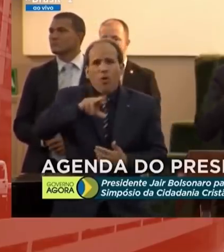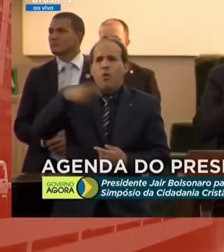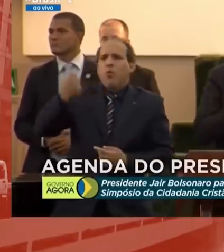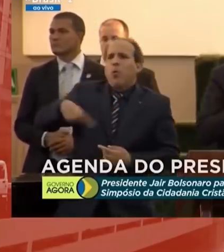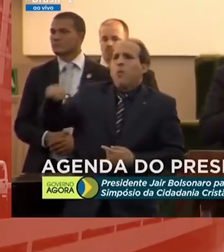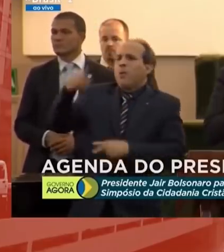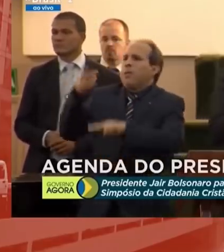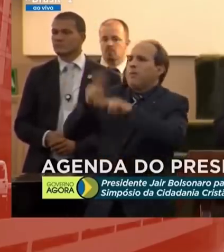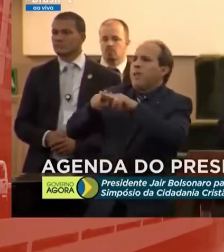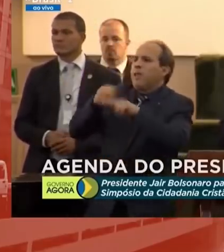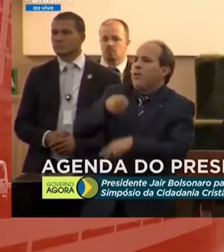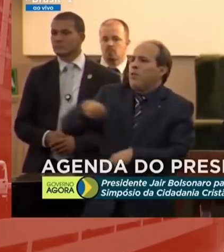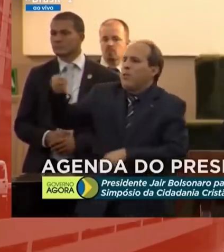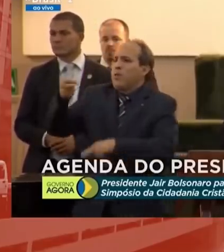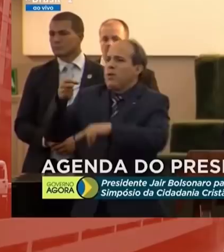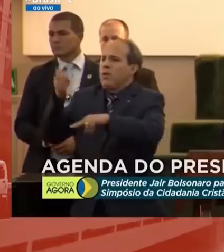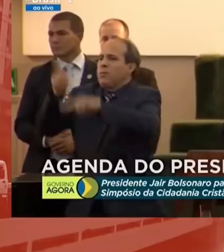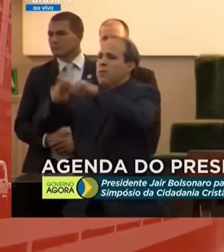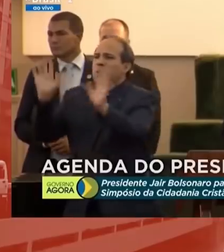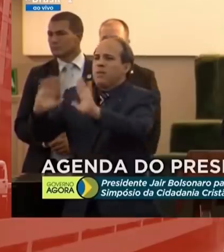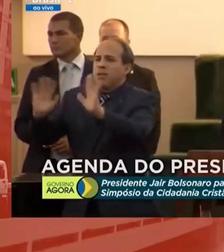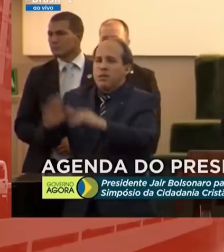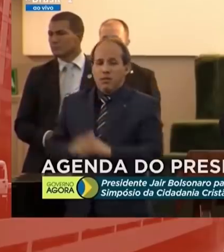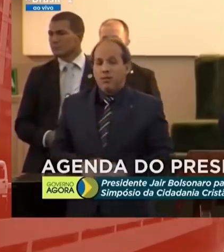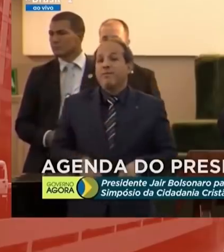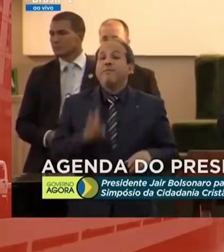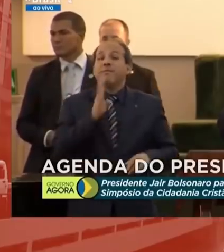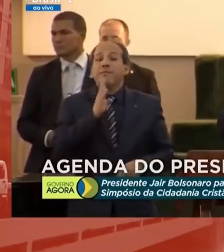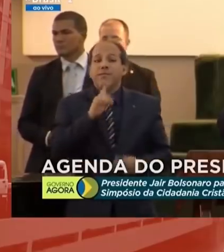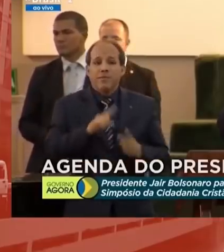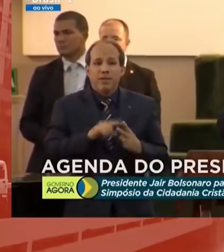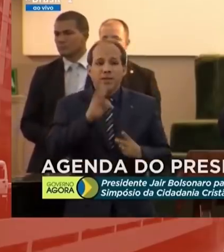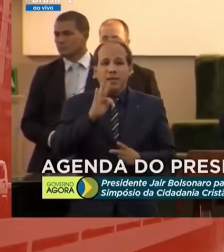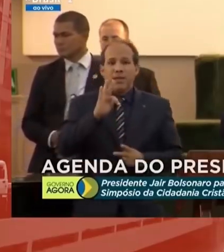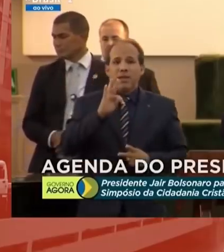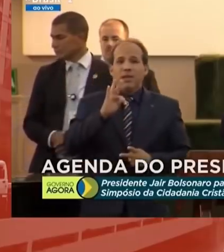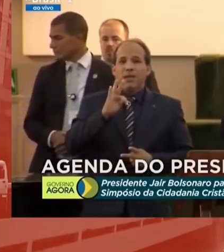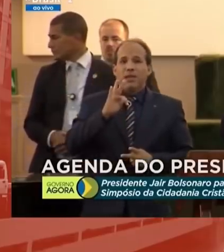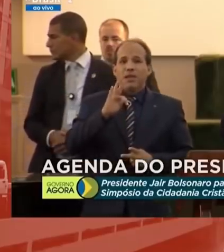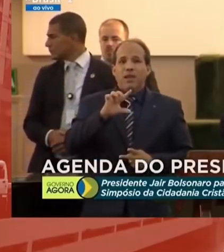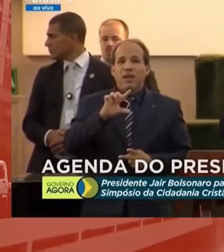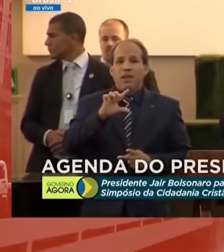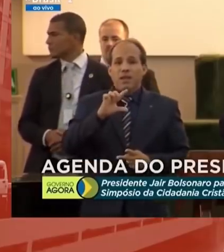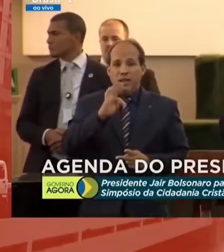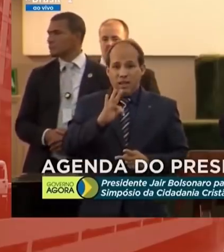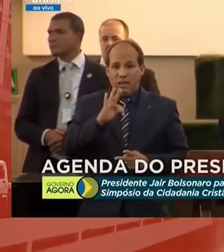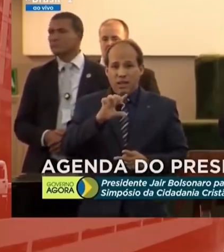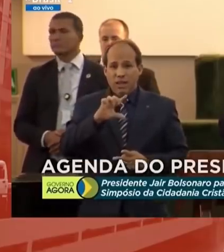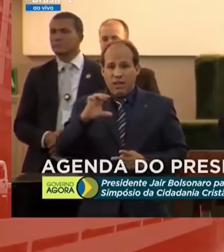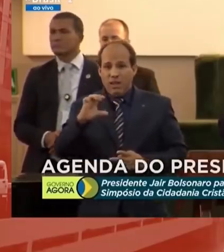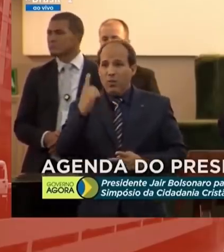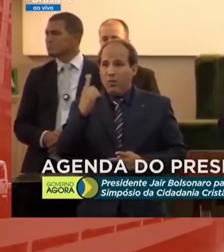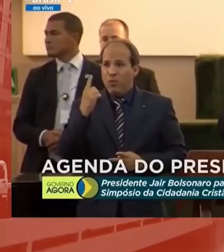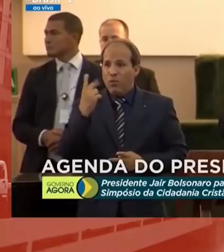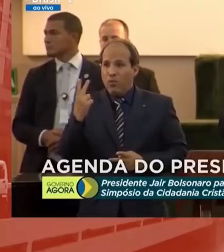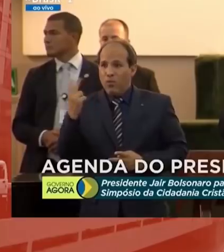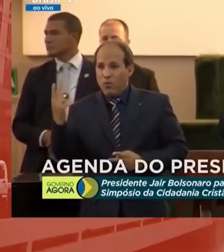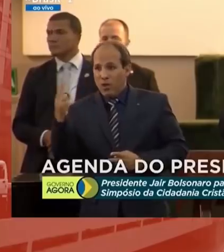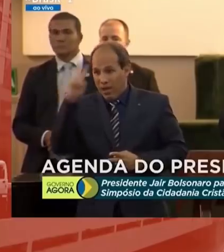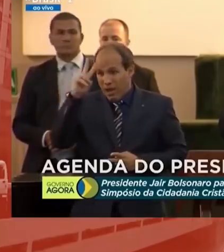personalidades internacionais do Google, do Twitter e do Facebook, que pela primeira vez eles vieram porque